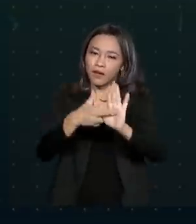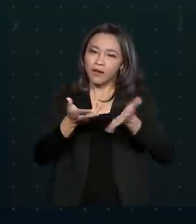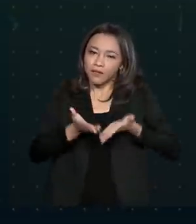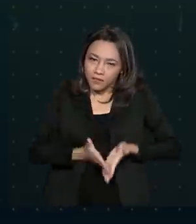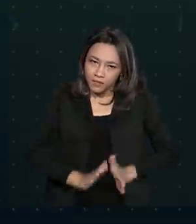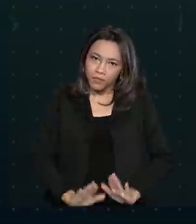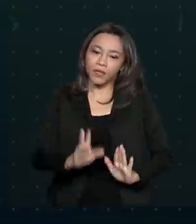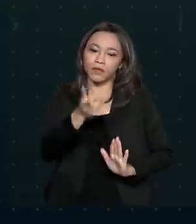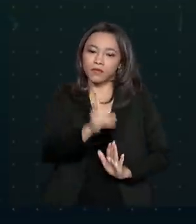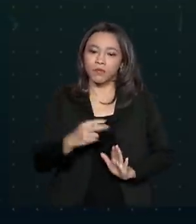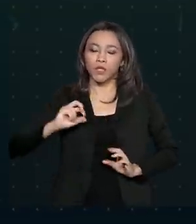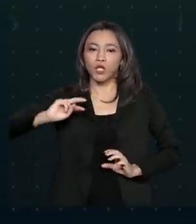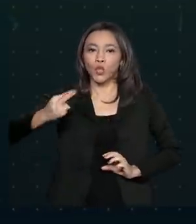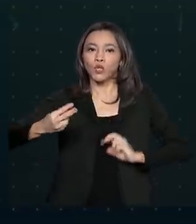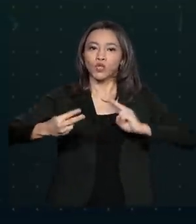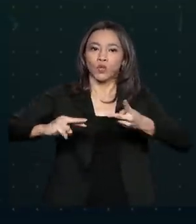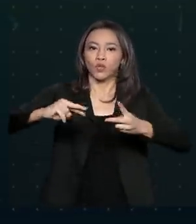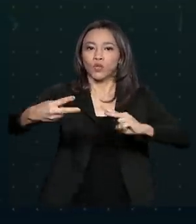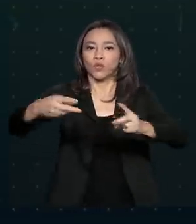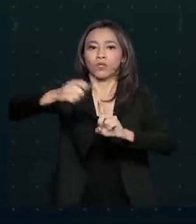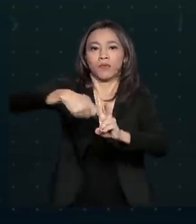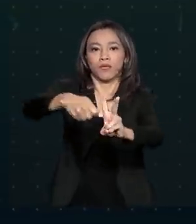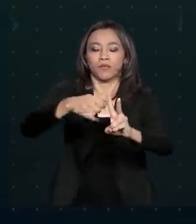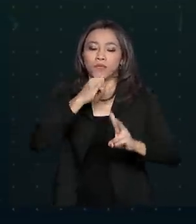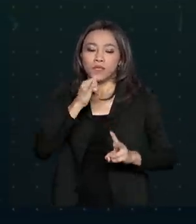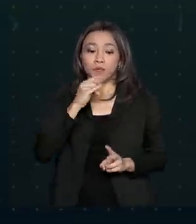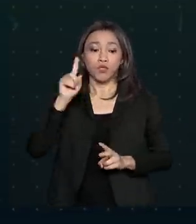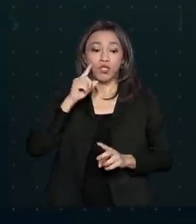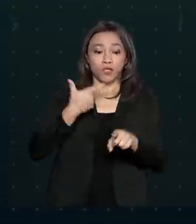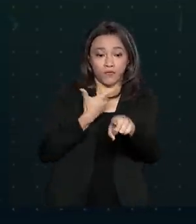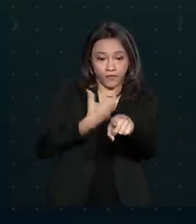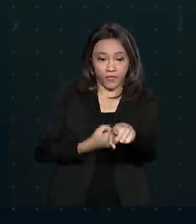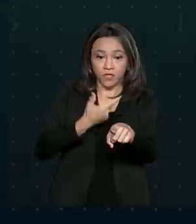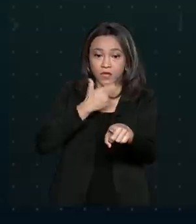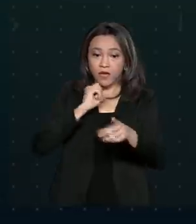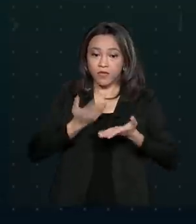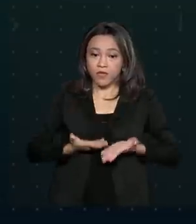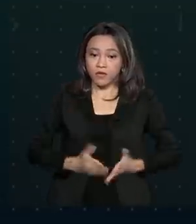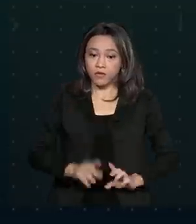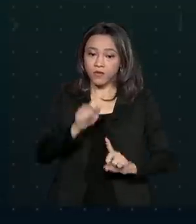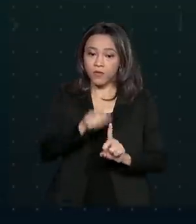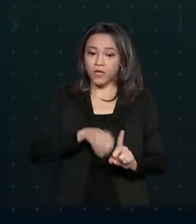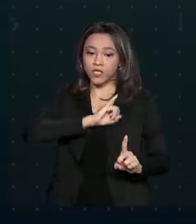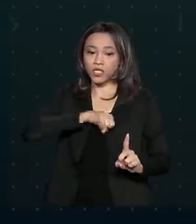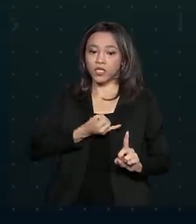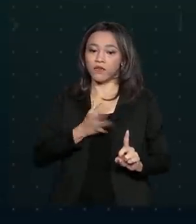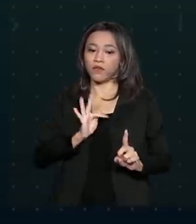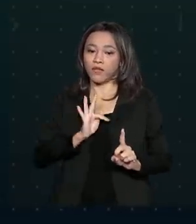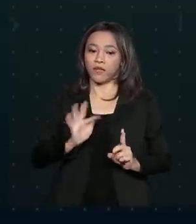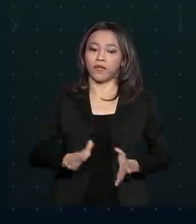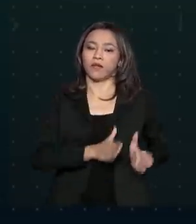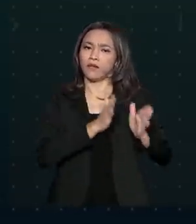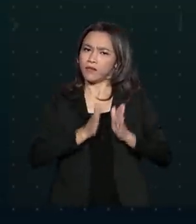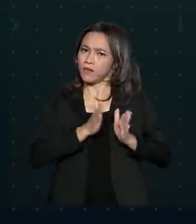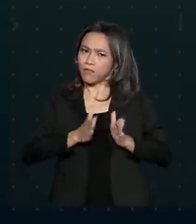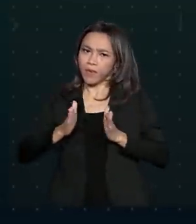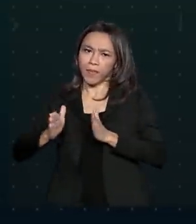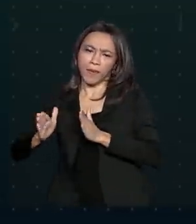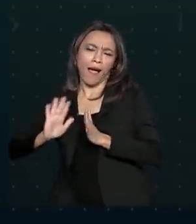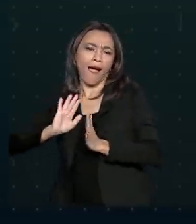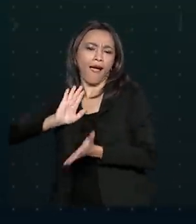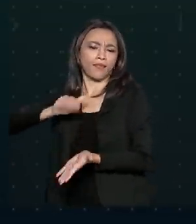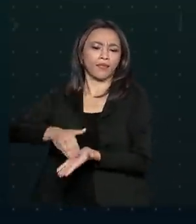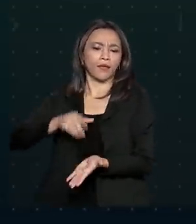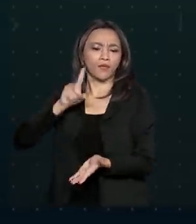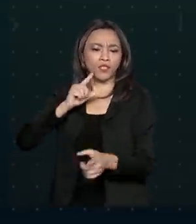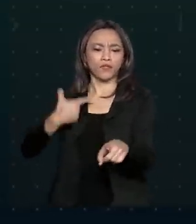sempre de dois em dois meses. Por exemplo, dia 20 vão receber os nascidos em janeiro e fevereiro e assim por diante até